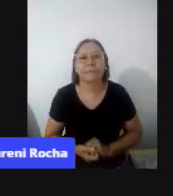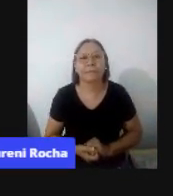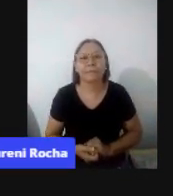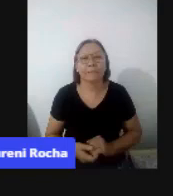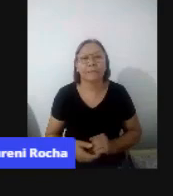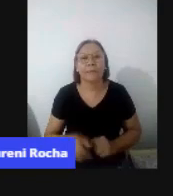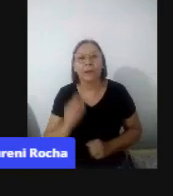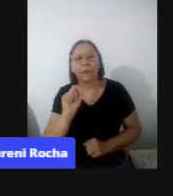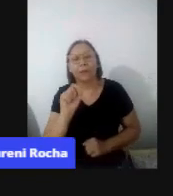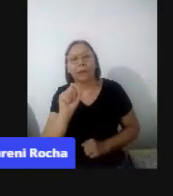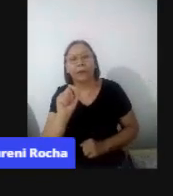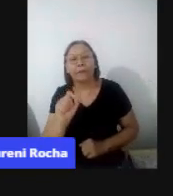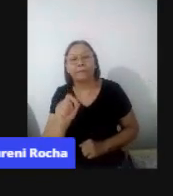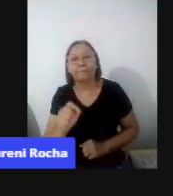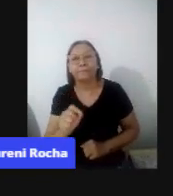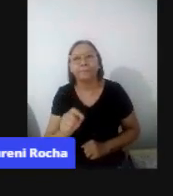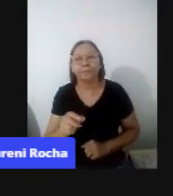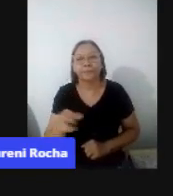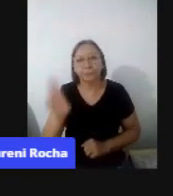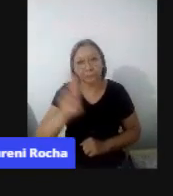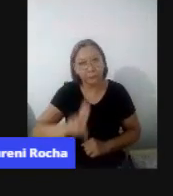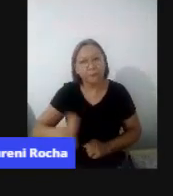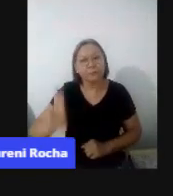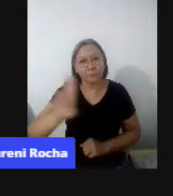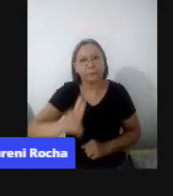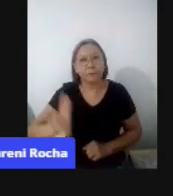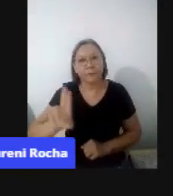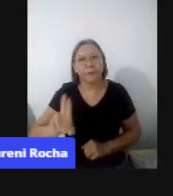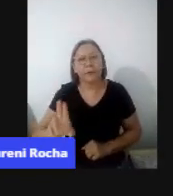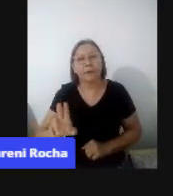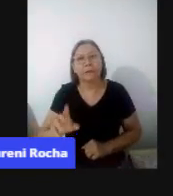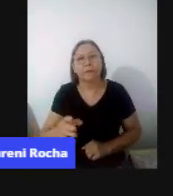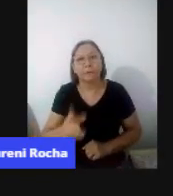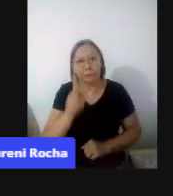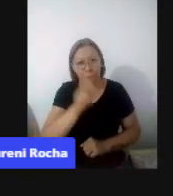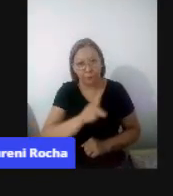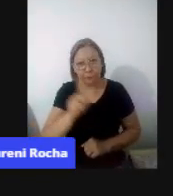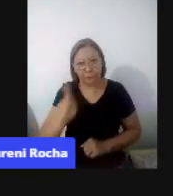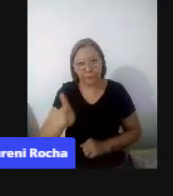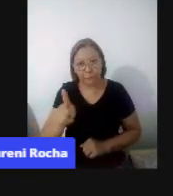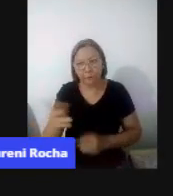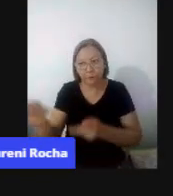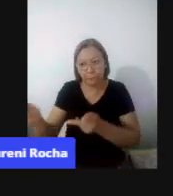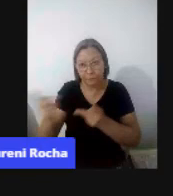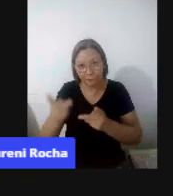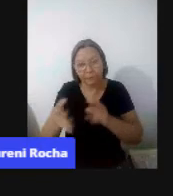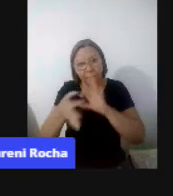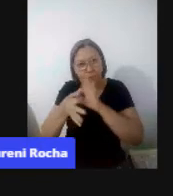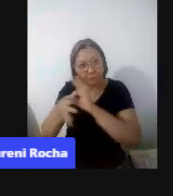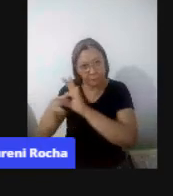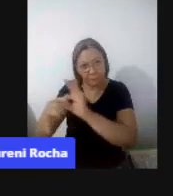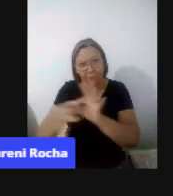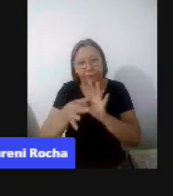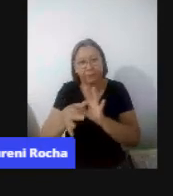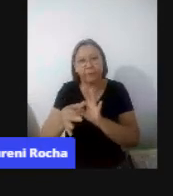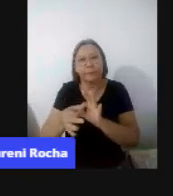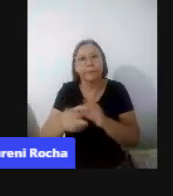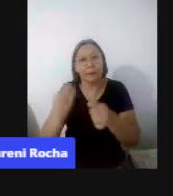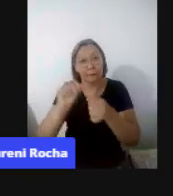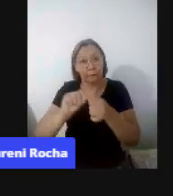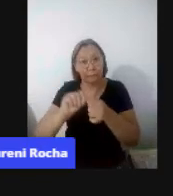Eu faço parceria com outros professores e faço atividade que contribui na